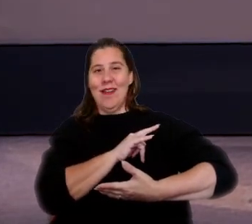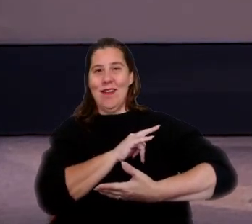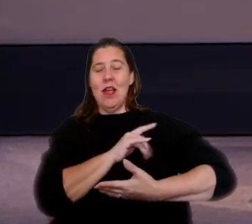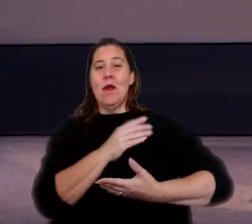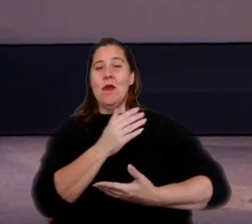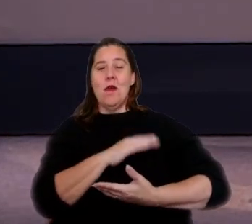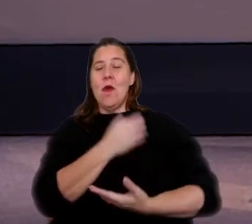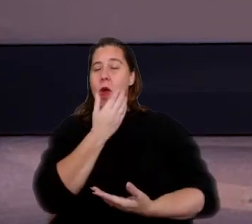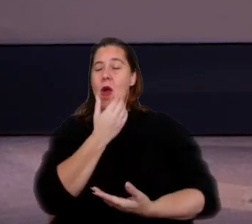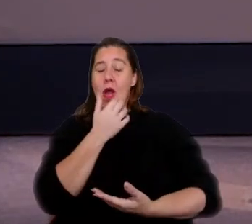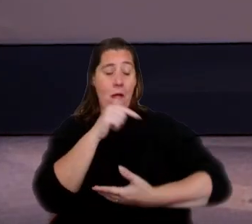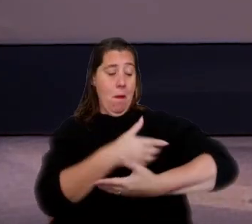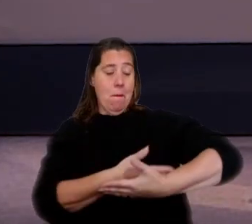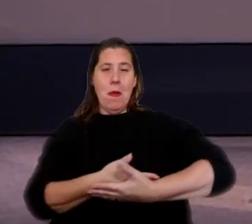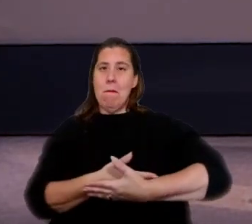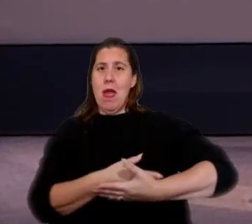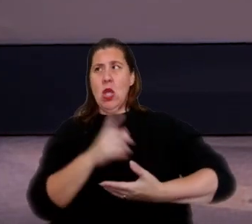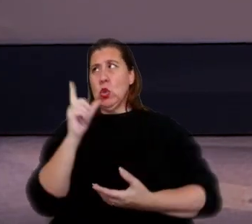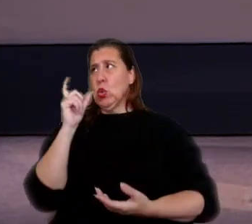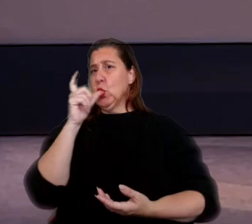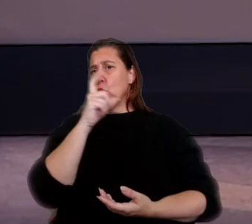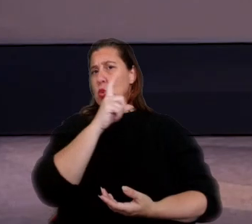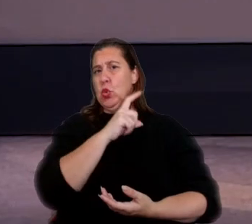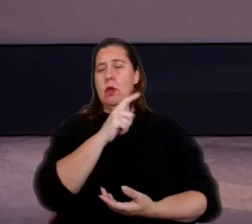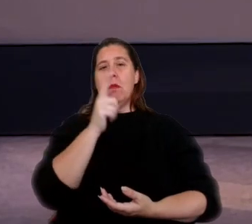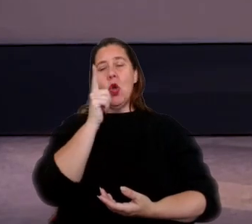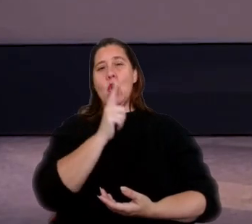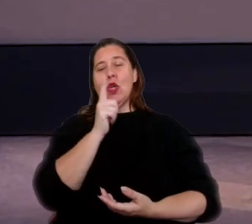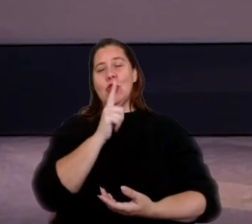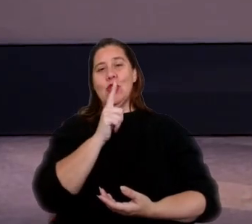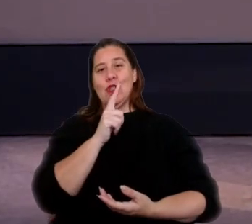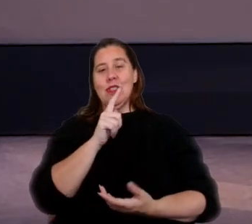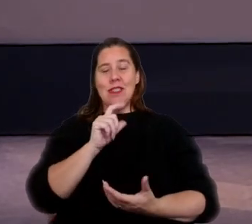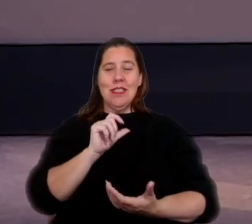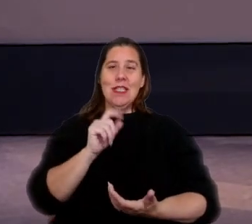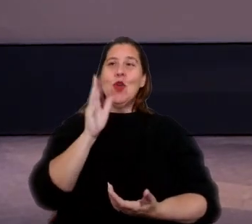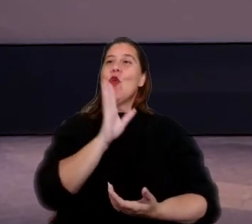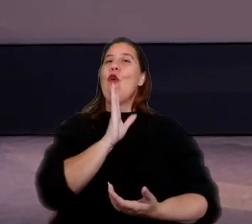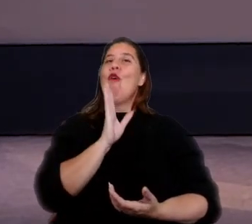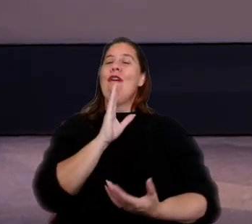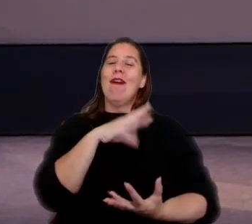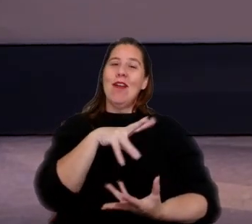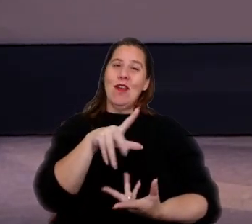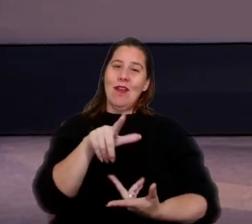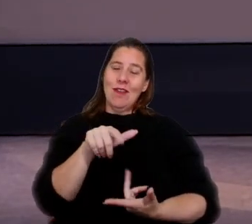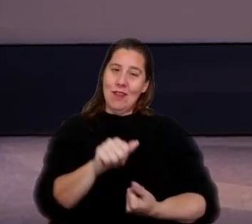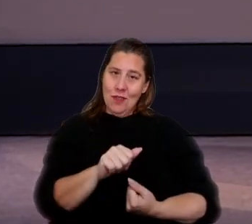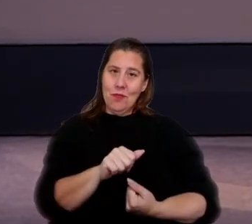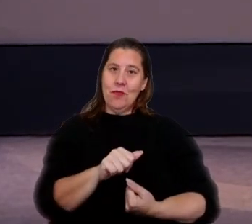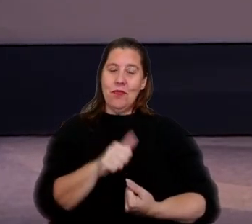mãe, né? O bebê tem uma dificuldade imensa para vir ao mundo e conhecer o mundo.